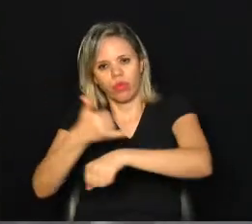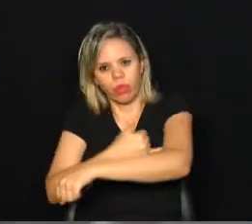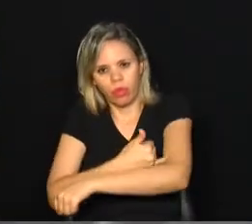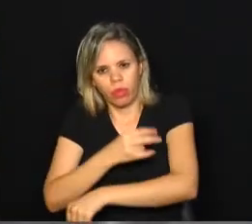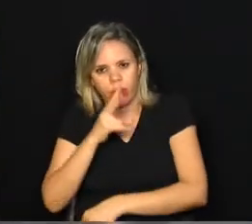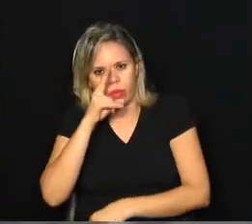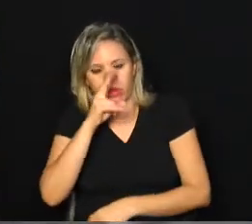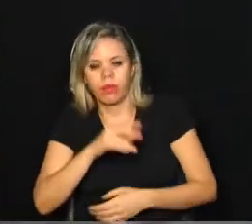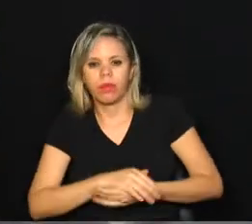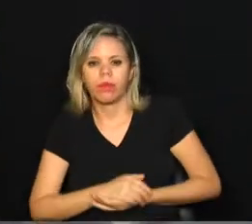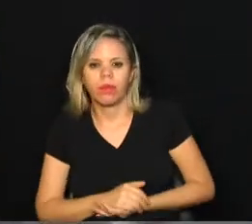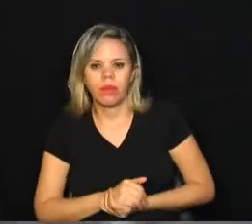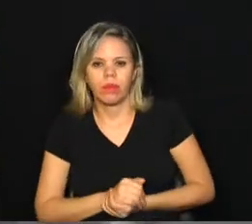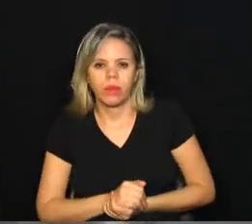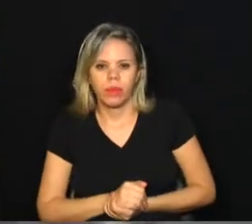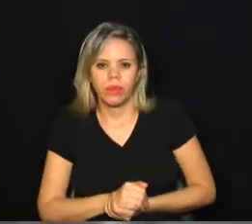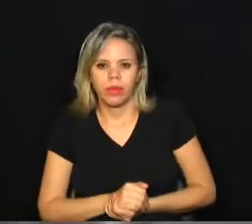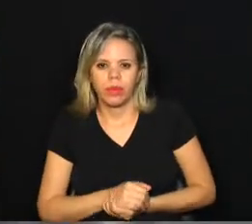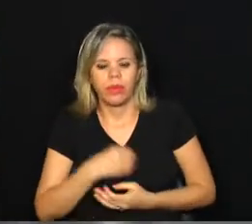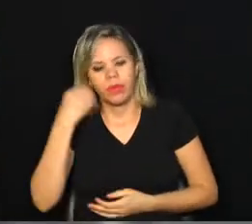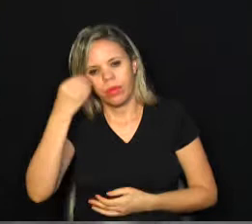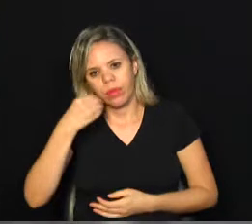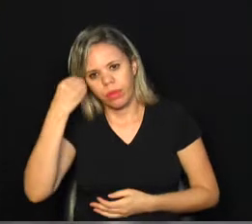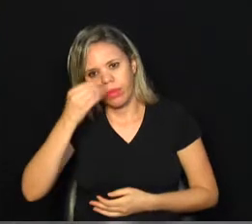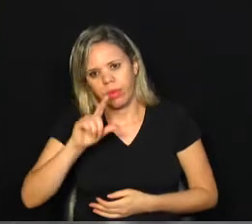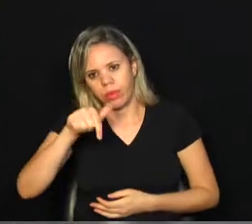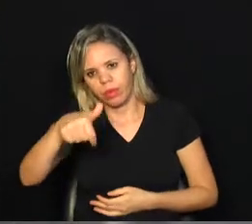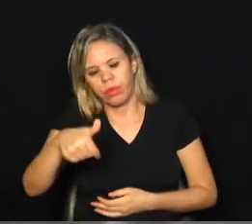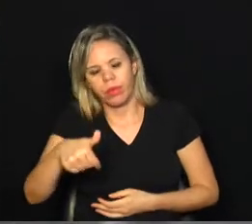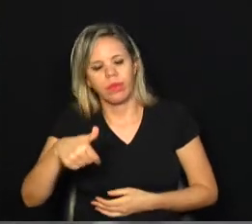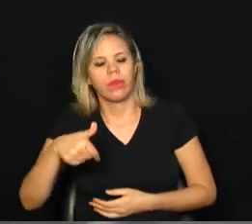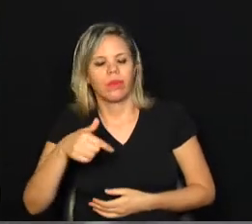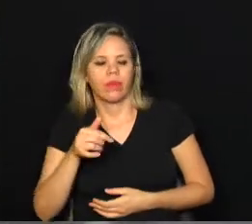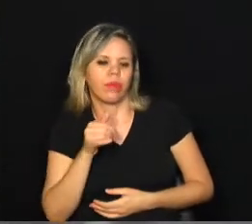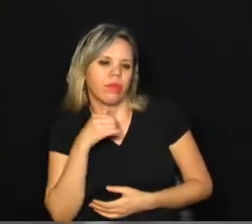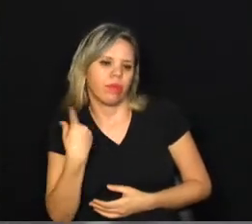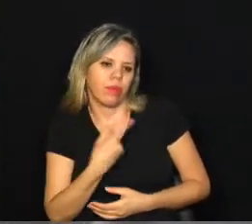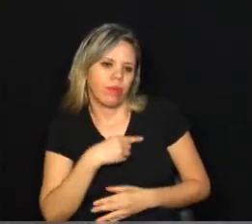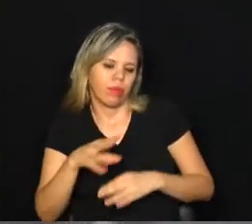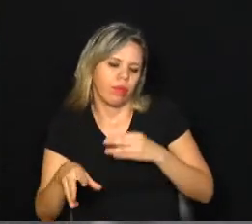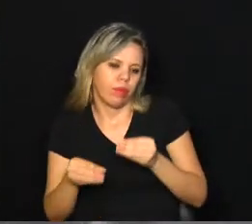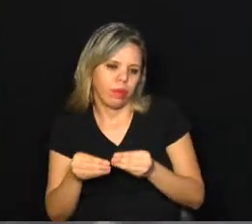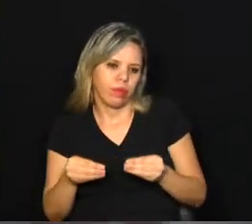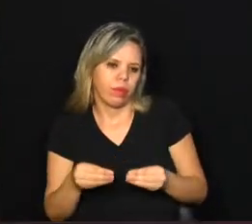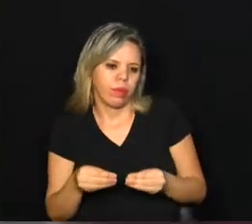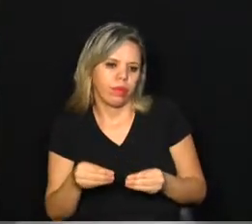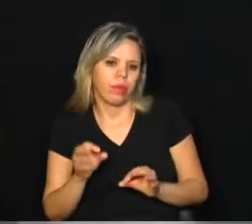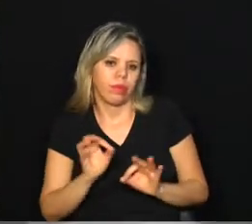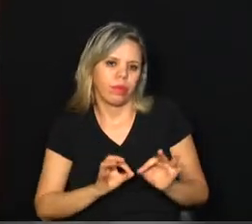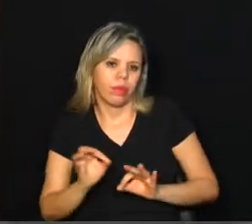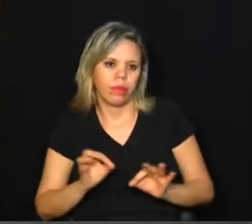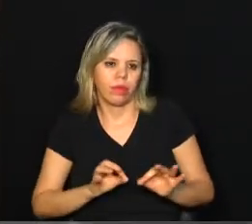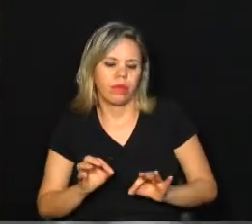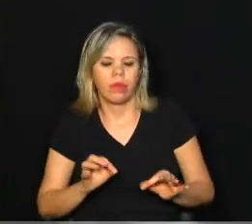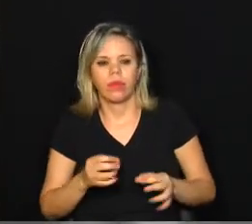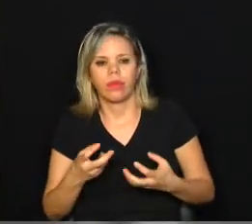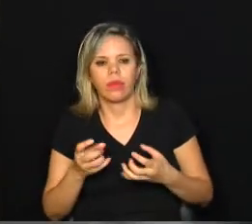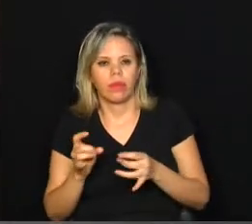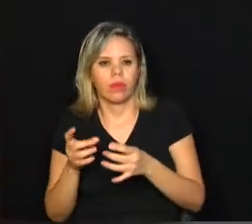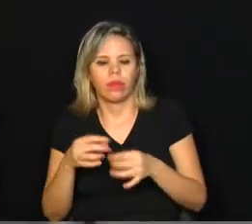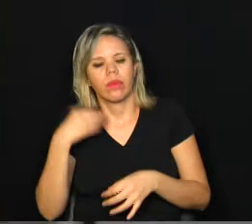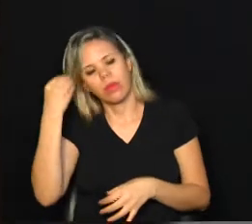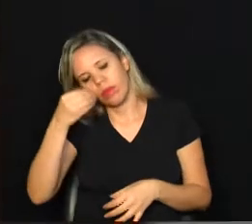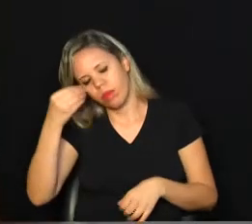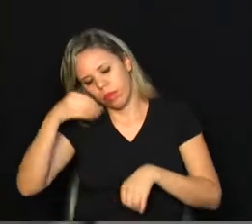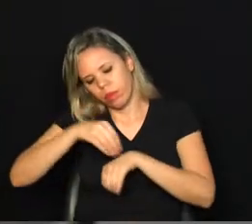forte. E com essa experiência, depois, a gente concluiu, tivemos produtos no mercado com conhecimento da